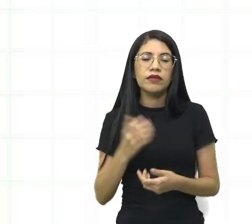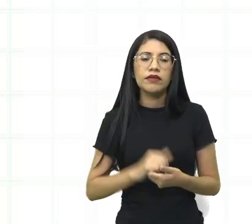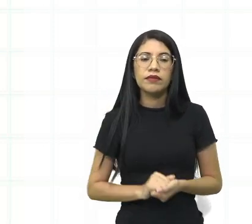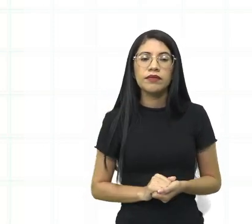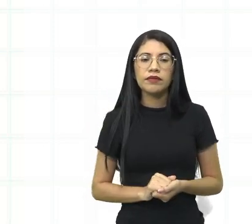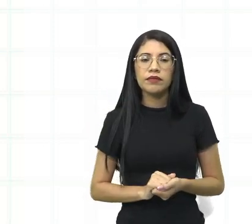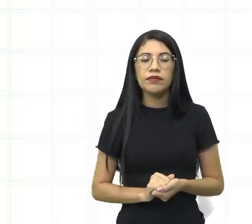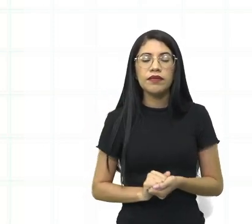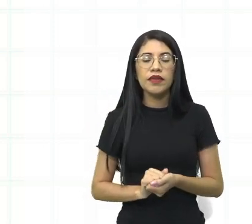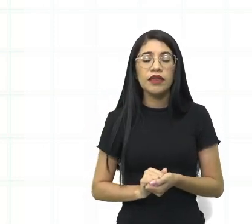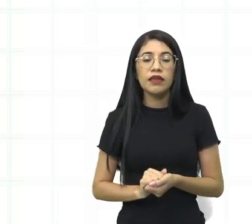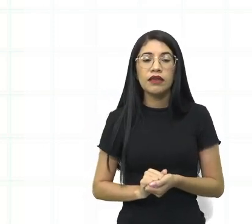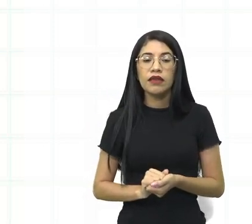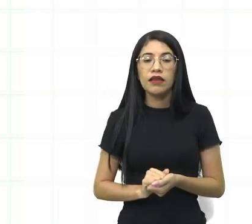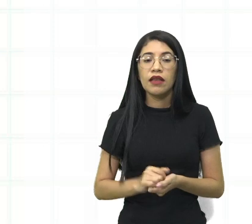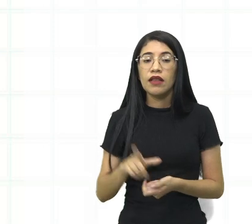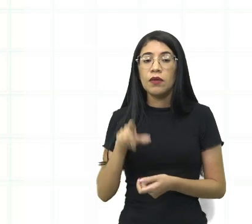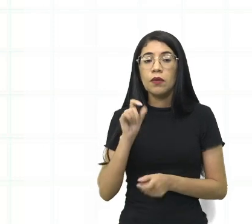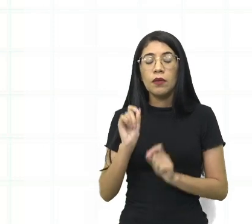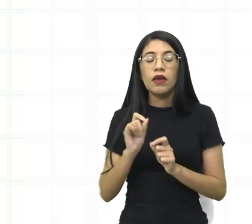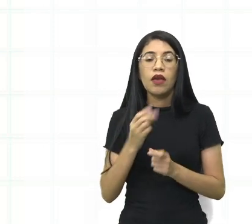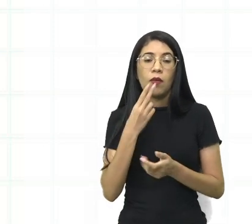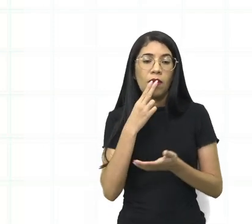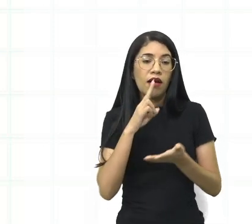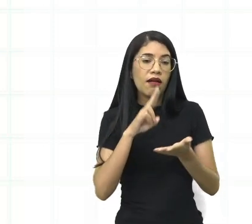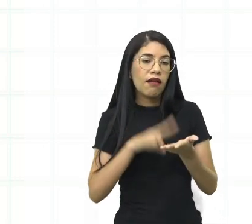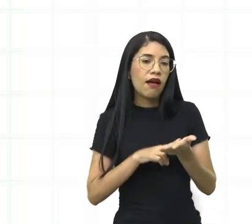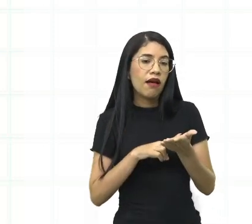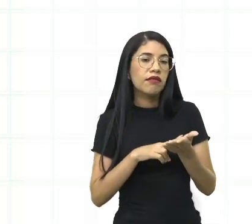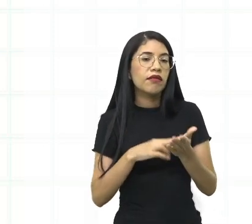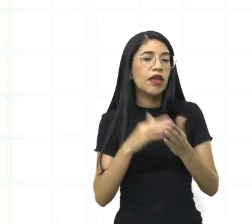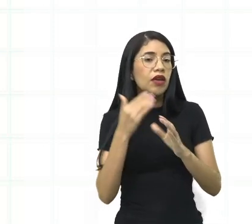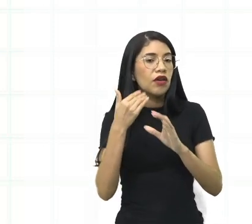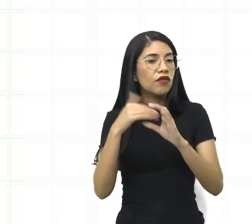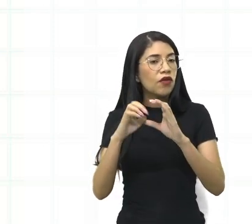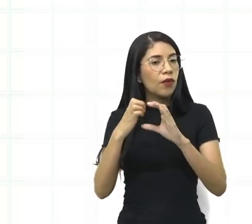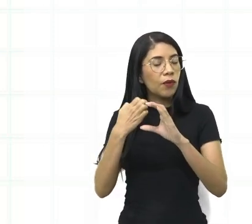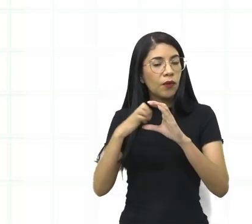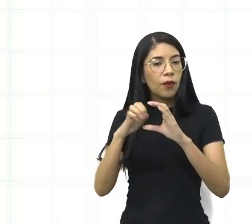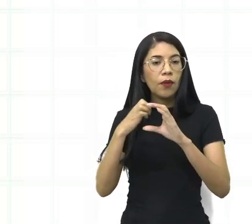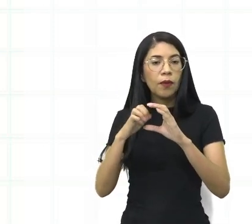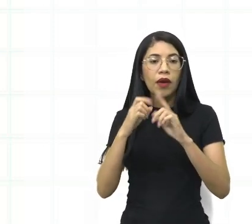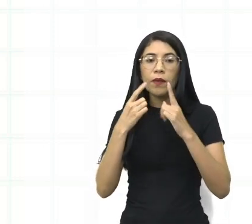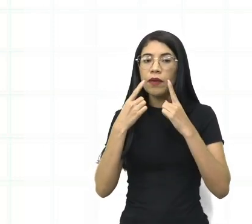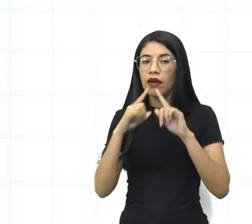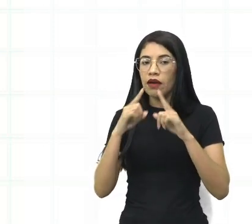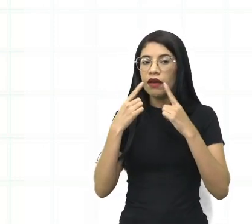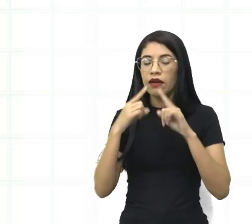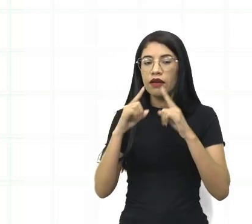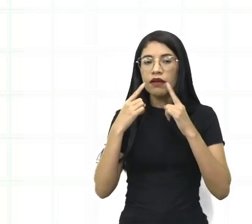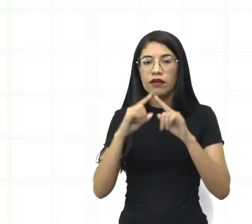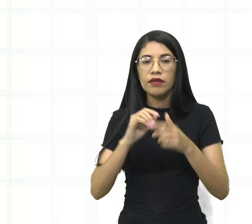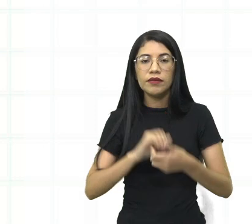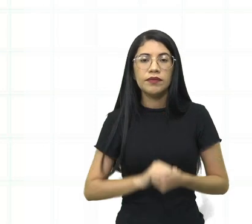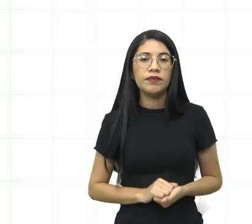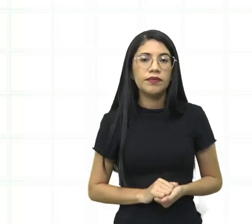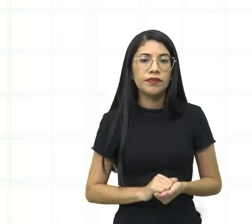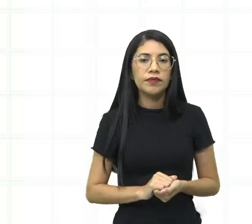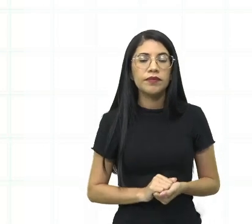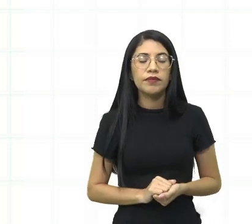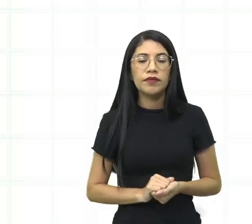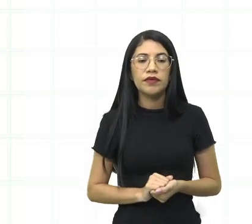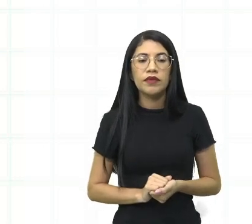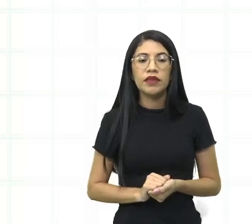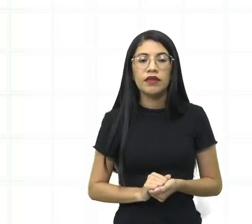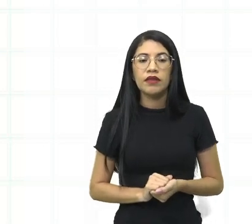foi lá e decidiu fazer uma carta, um e-mail, certo? De reclamação. Água